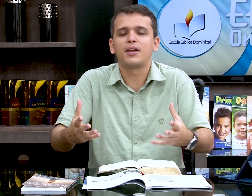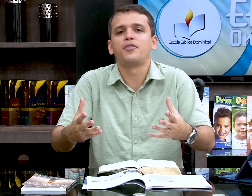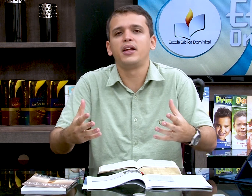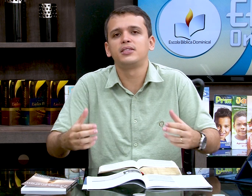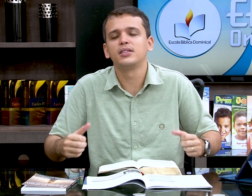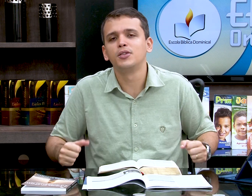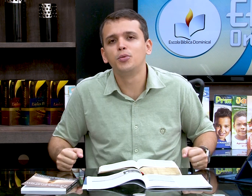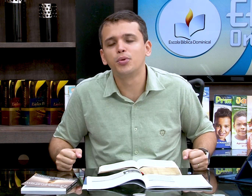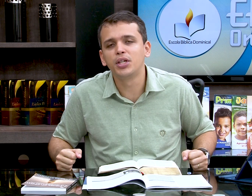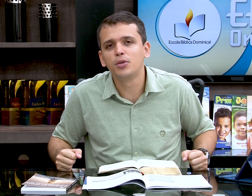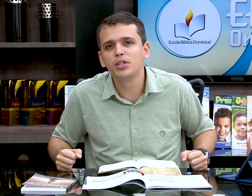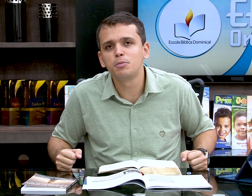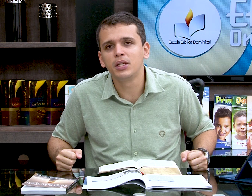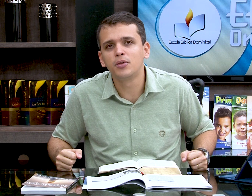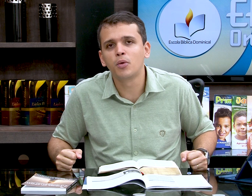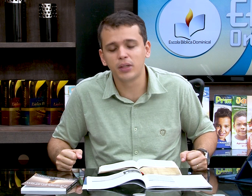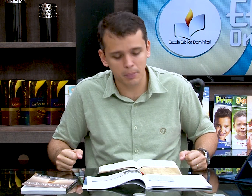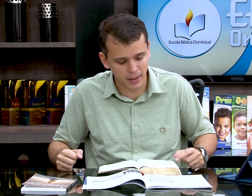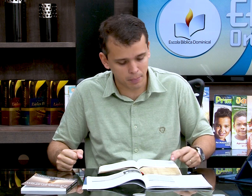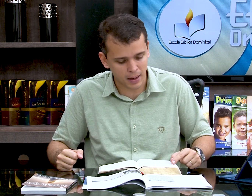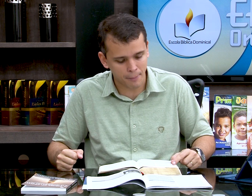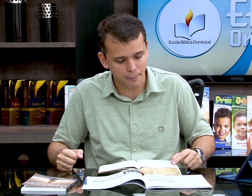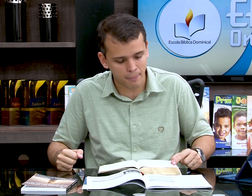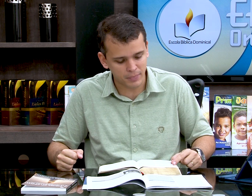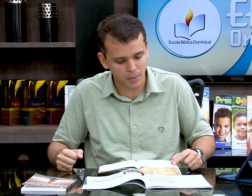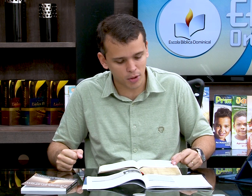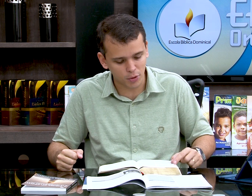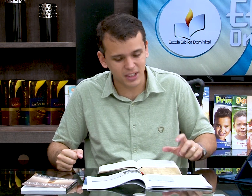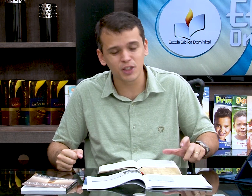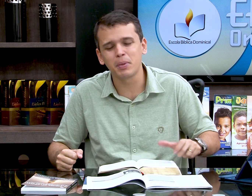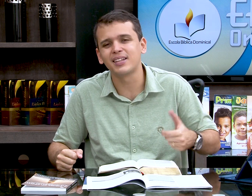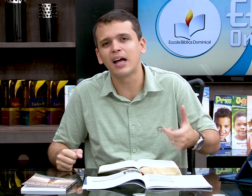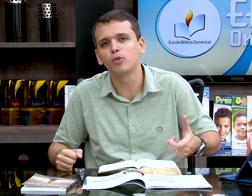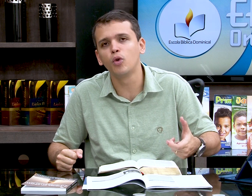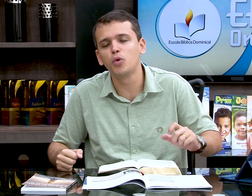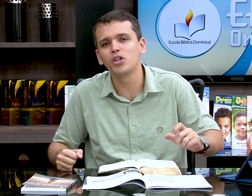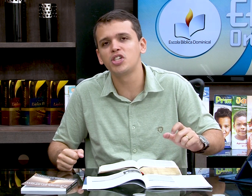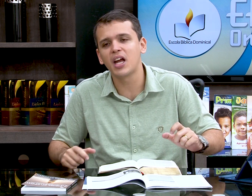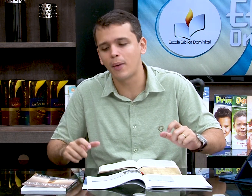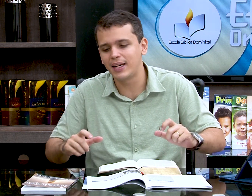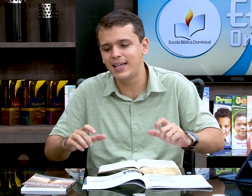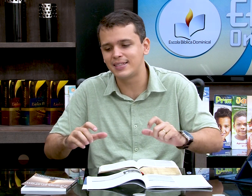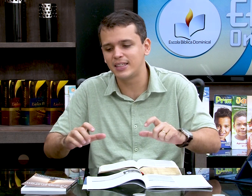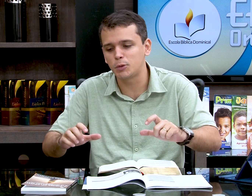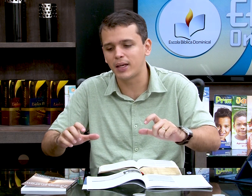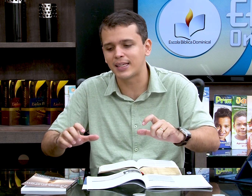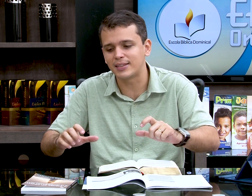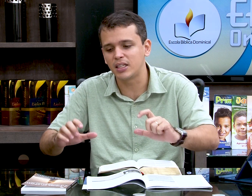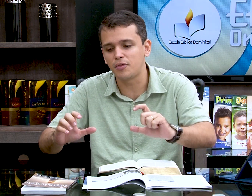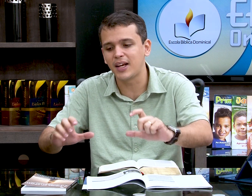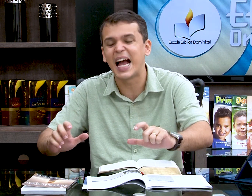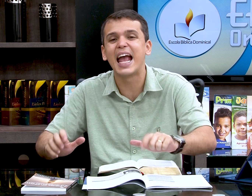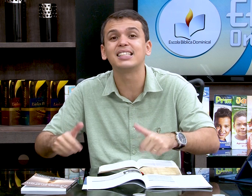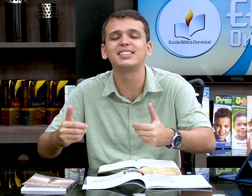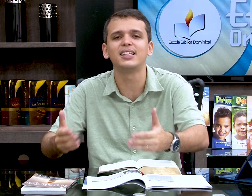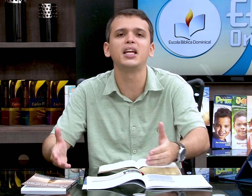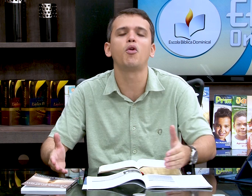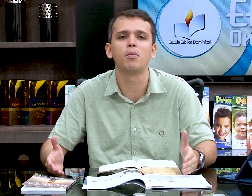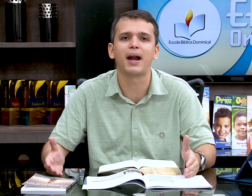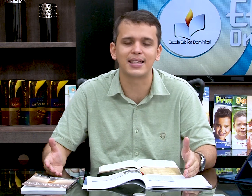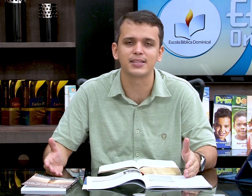através do poder do Espírito quando ele pede para Timóteo despertar o dono original ali esse despertar significa